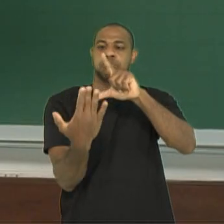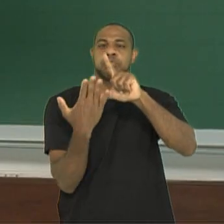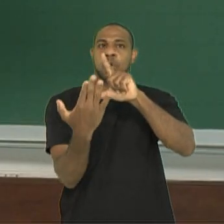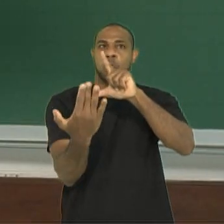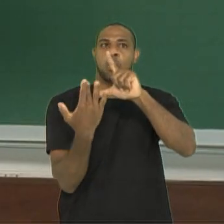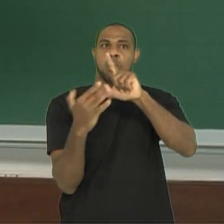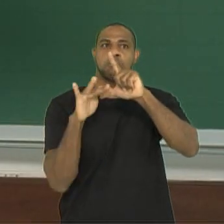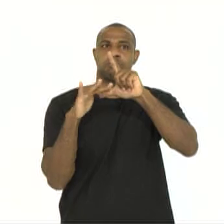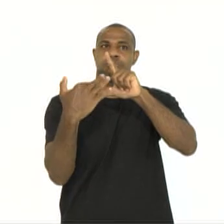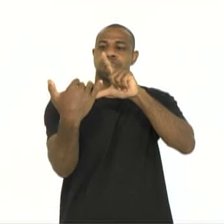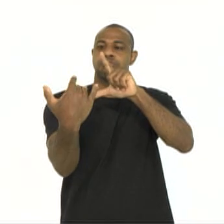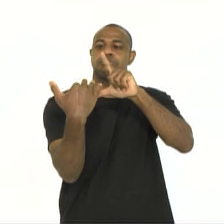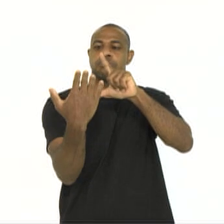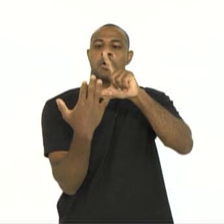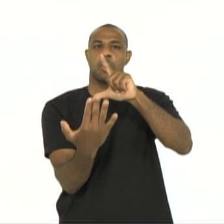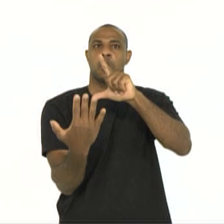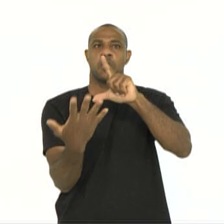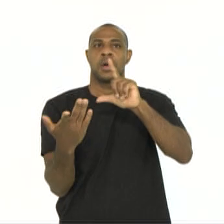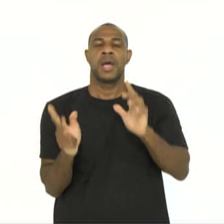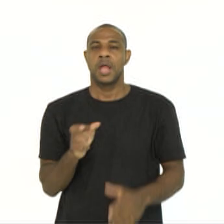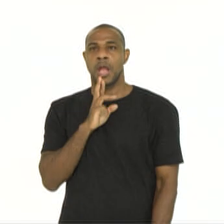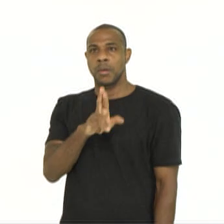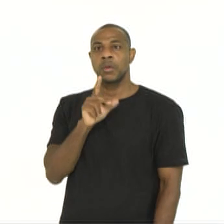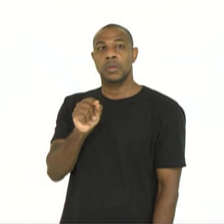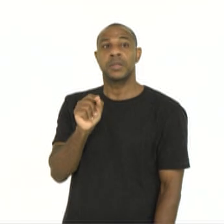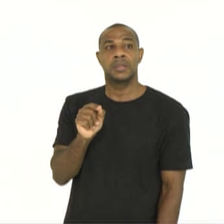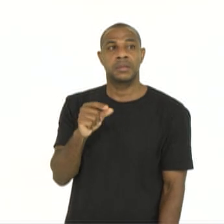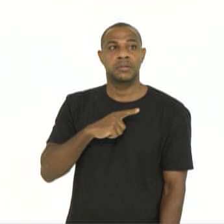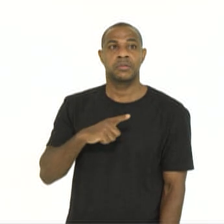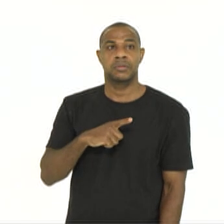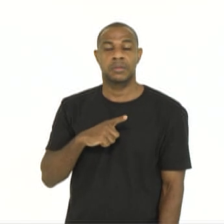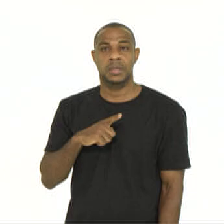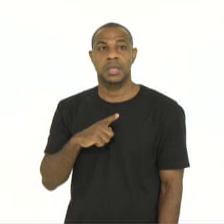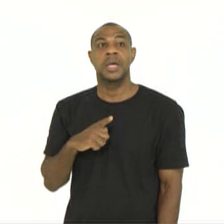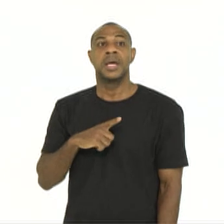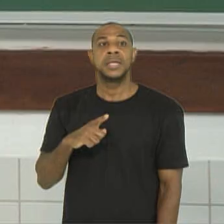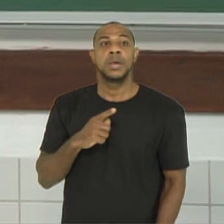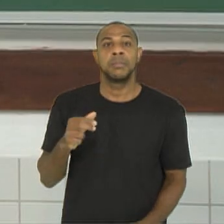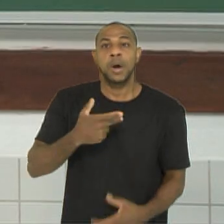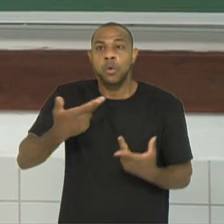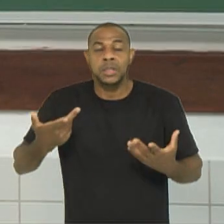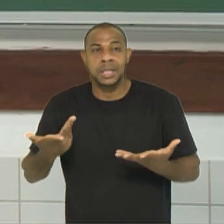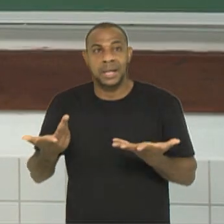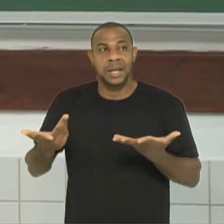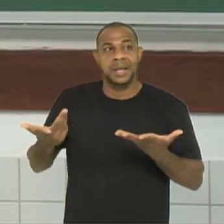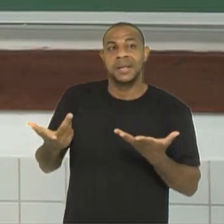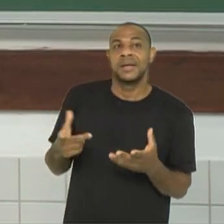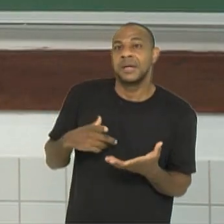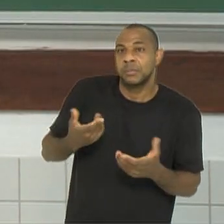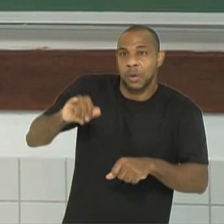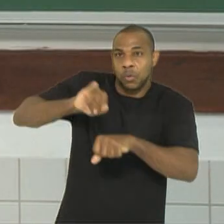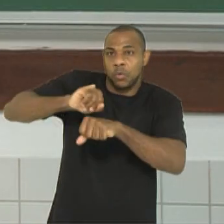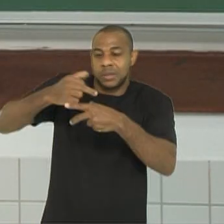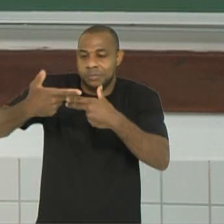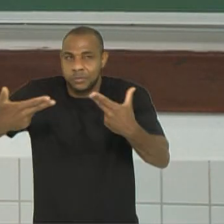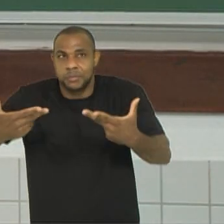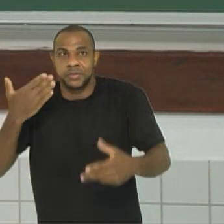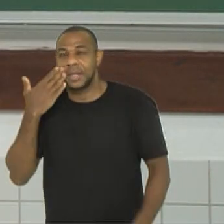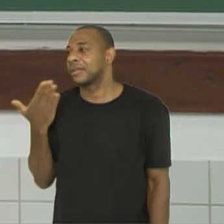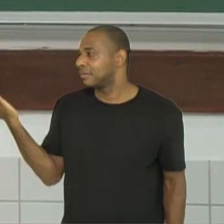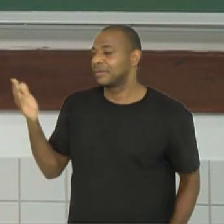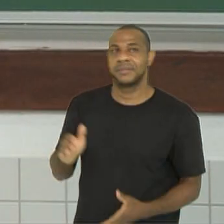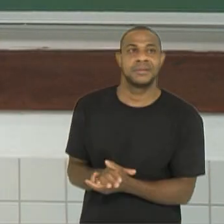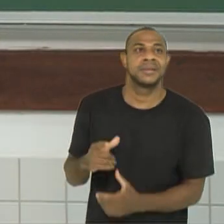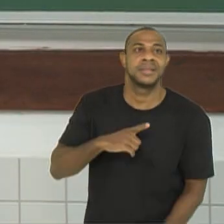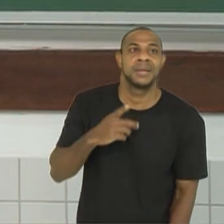cor era entendida como o resultado de um fenômeno físico apenas, tá? Então, a cor seria um resultado físico. Porém, nós temos